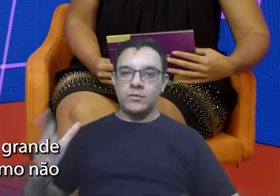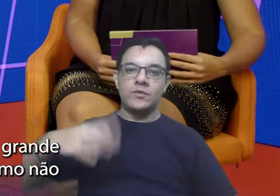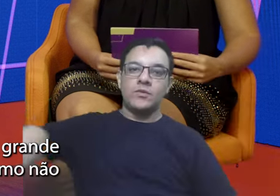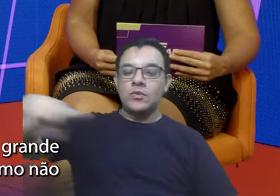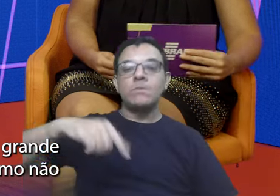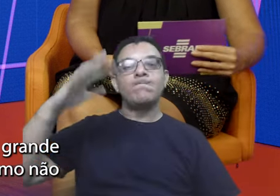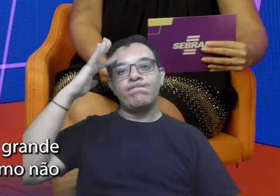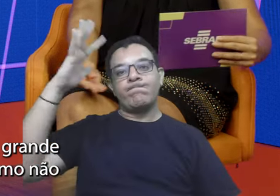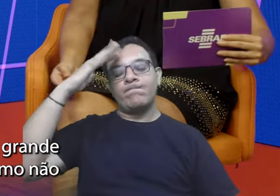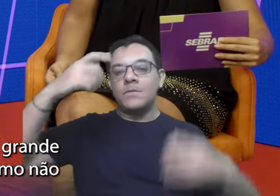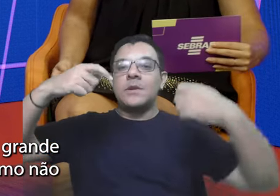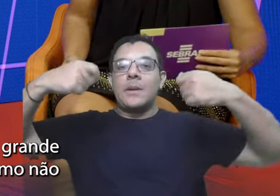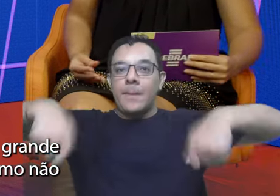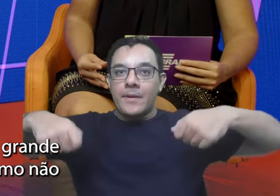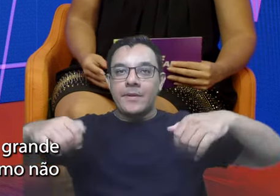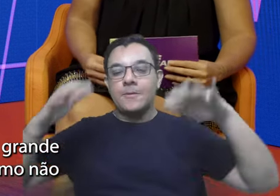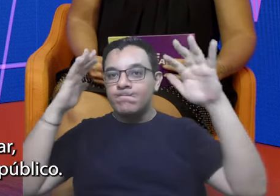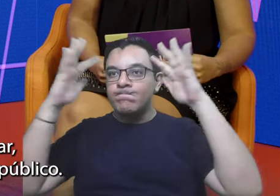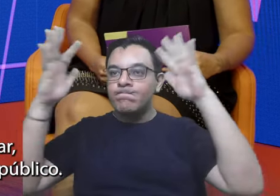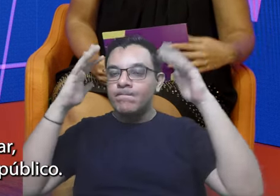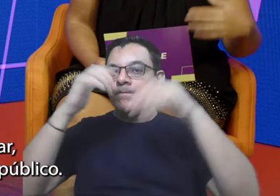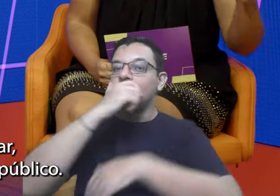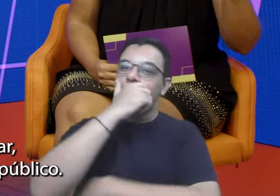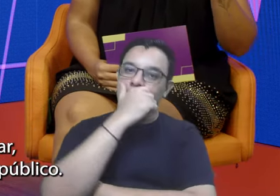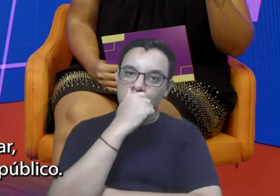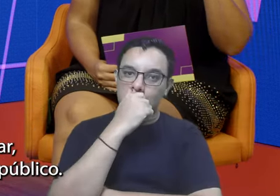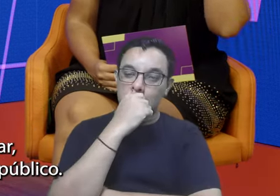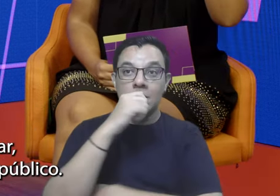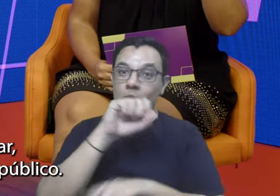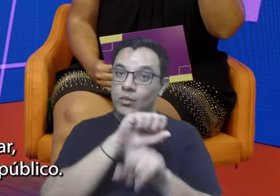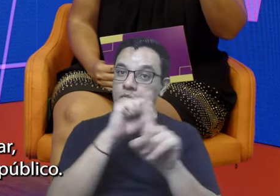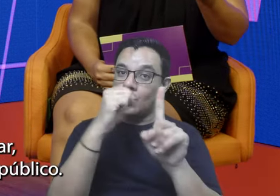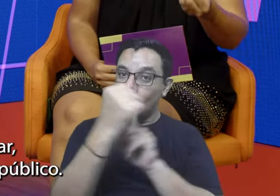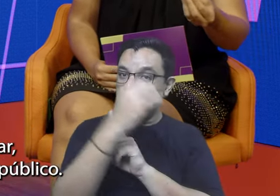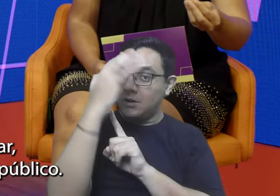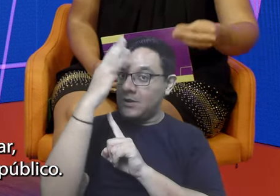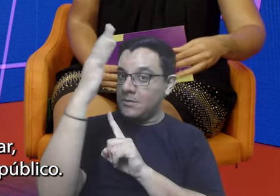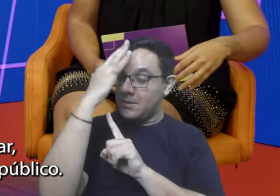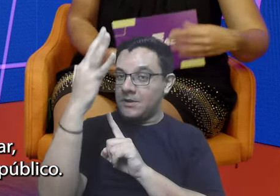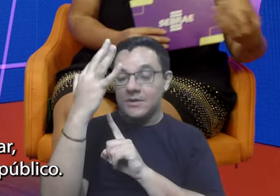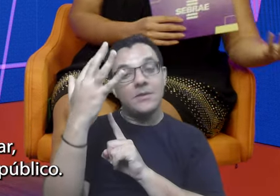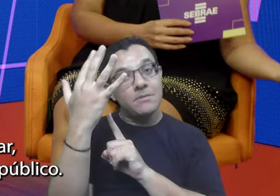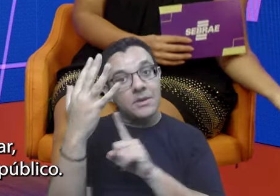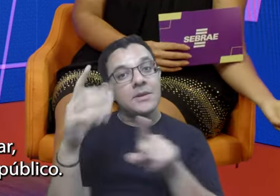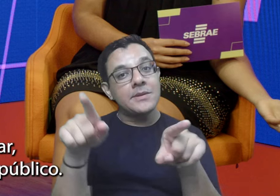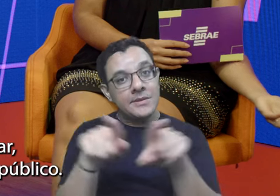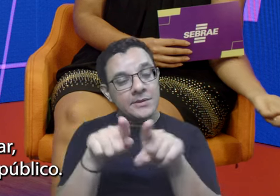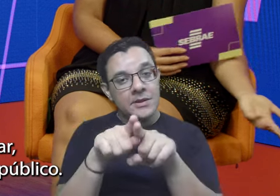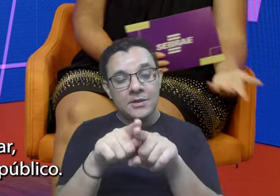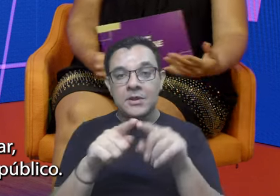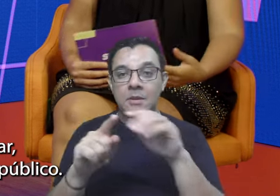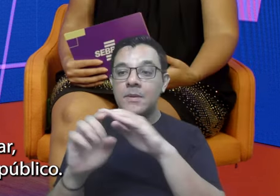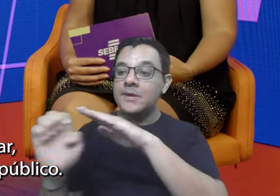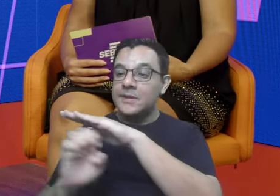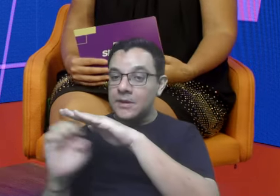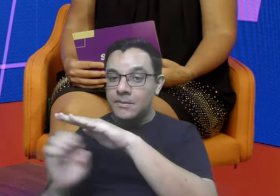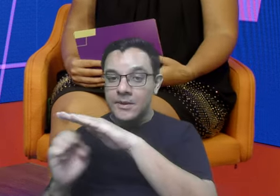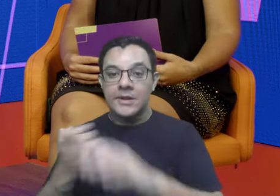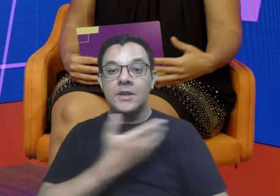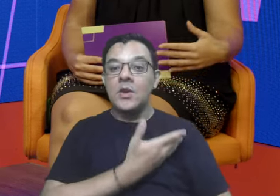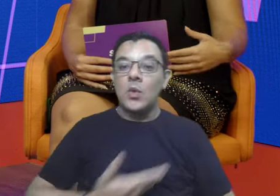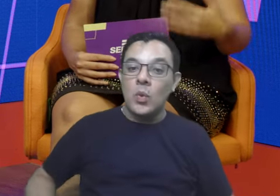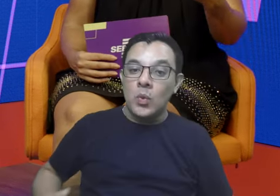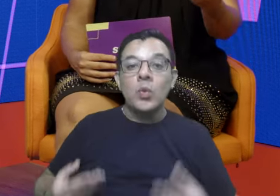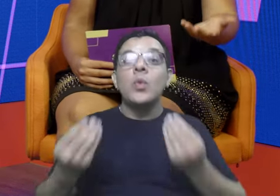que a gente precisa também como não só como eh sociedade observar mas como parte privada e parte pública olhar